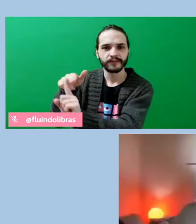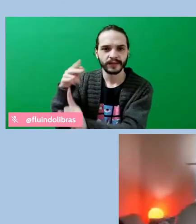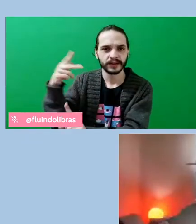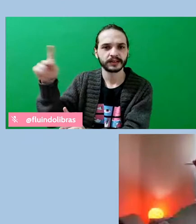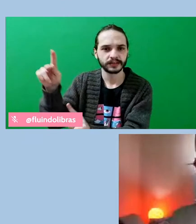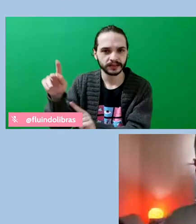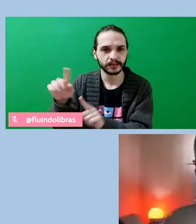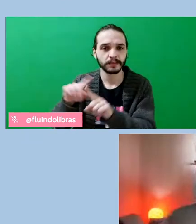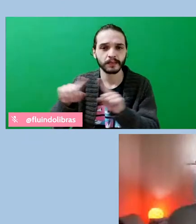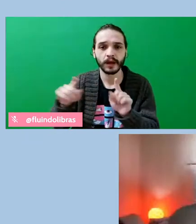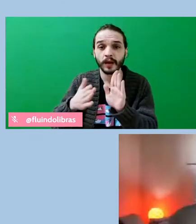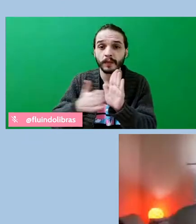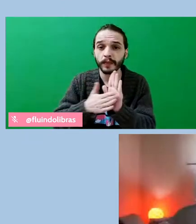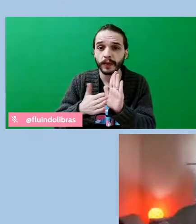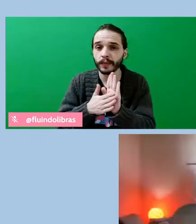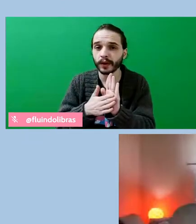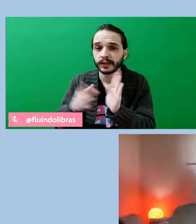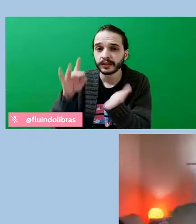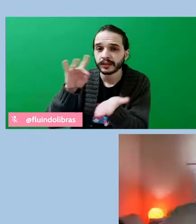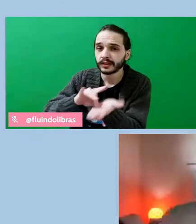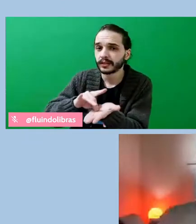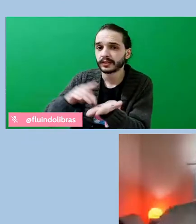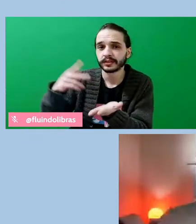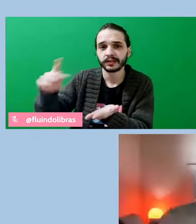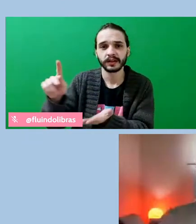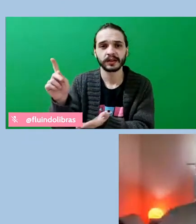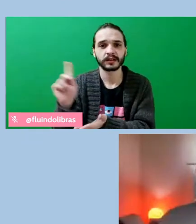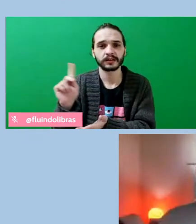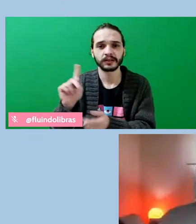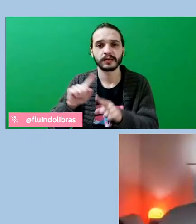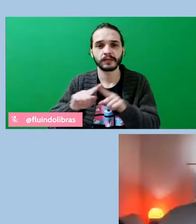proposta originalmente. O Fernando Marés, que é